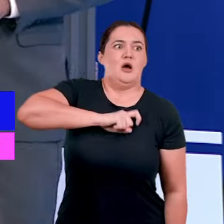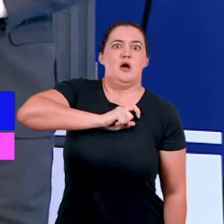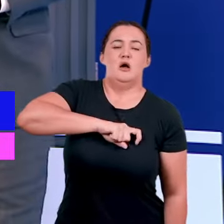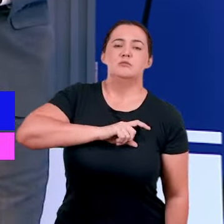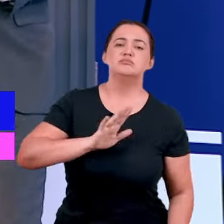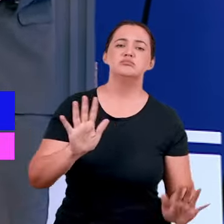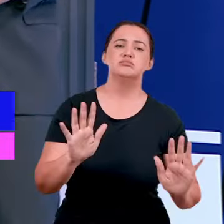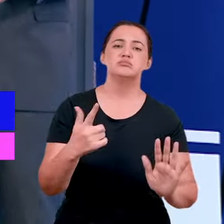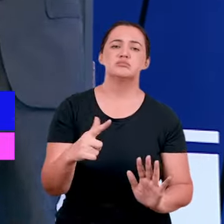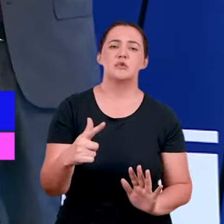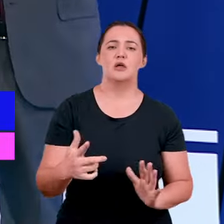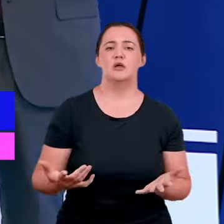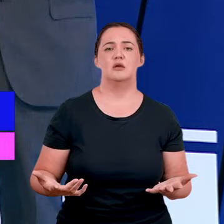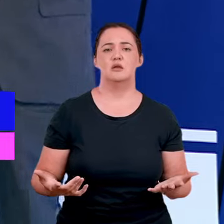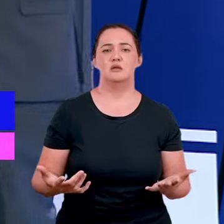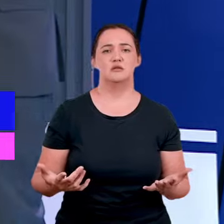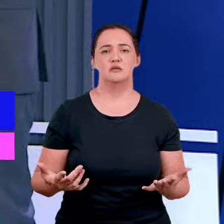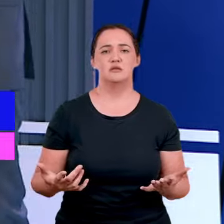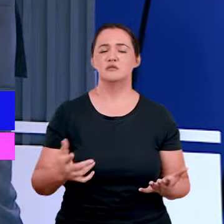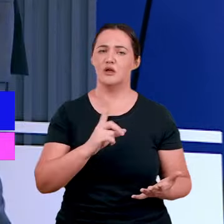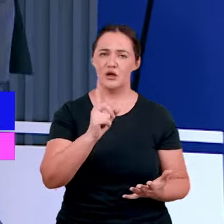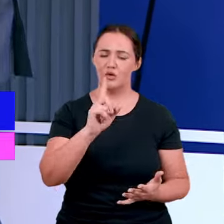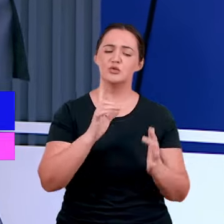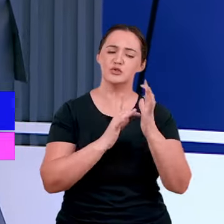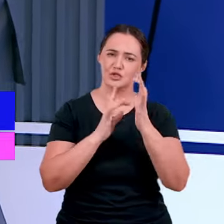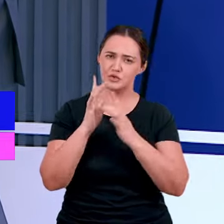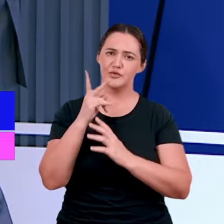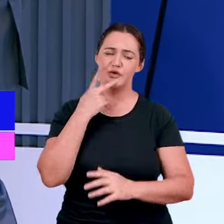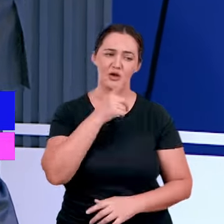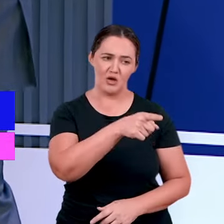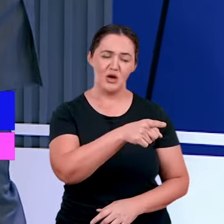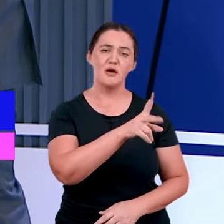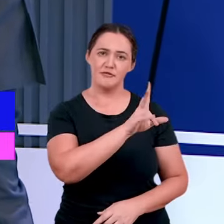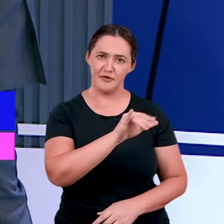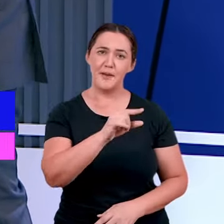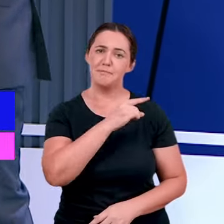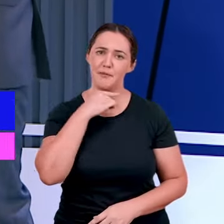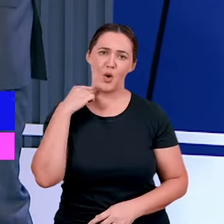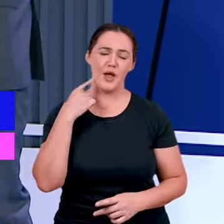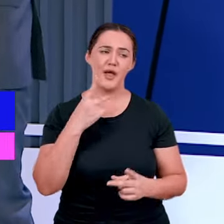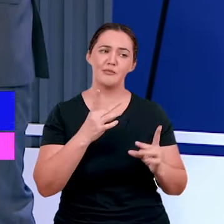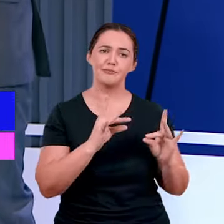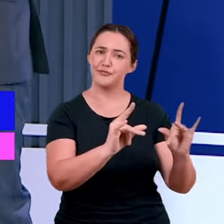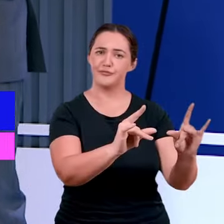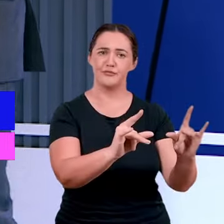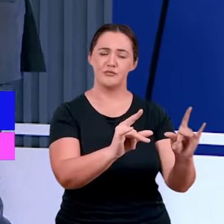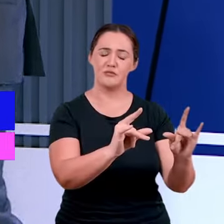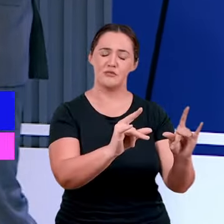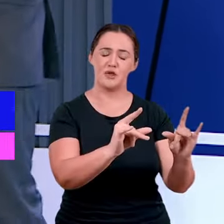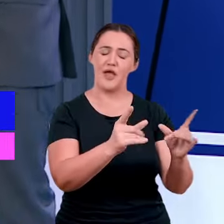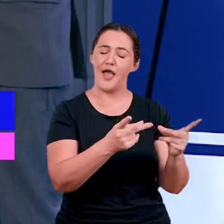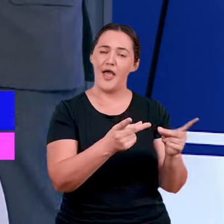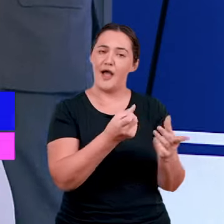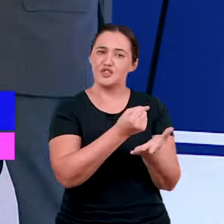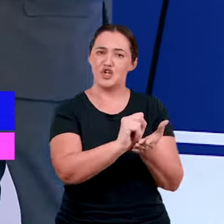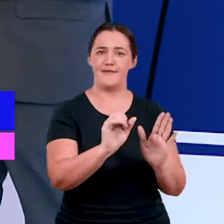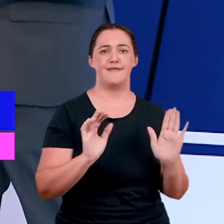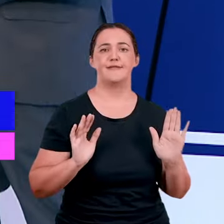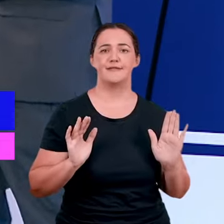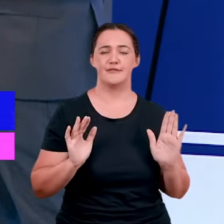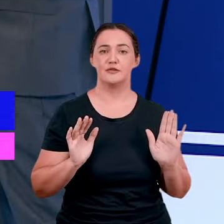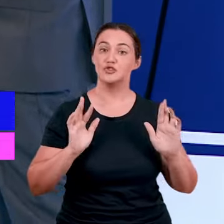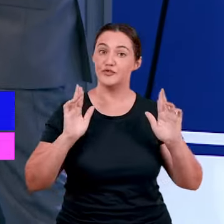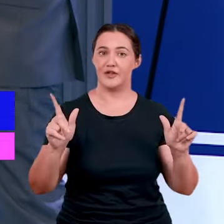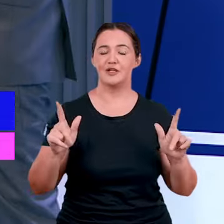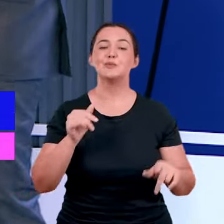sem parar. Não é isso que Jesus nos ensinou. Ele fala que o castigo é eterno e não é um eterno castigo. Um exemplo